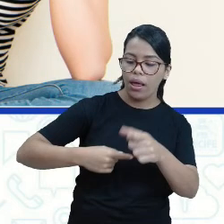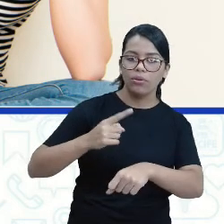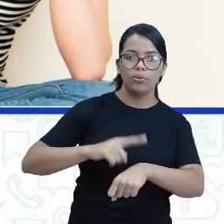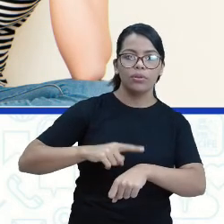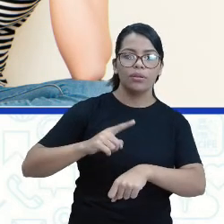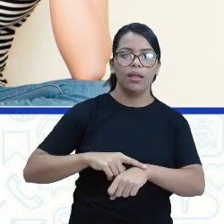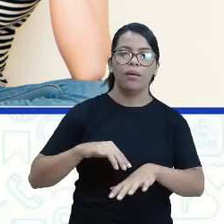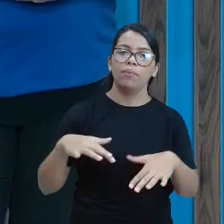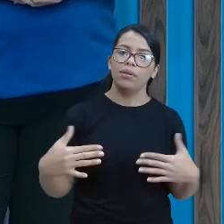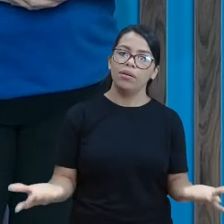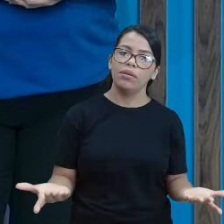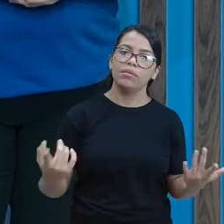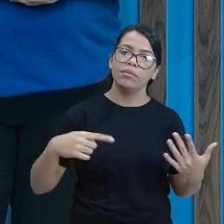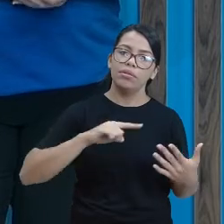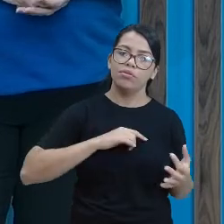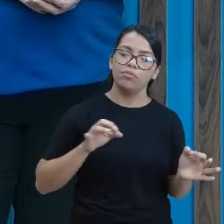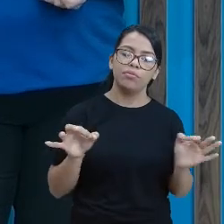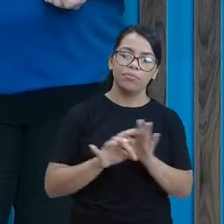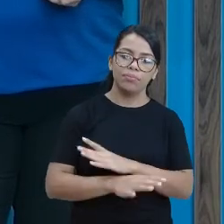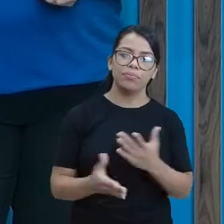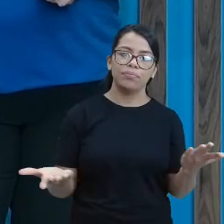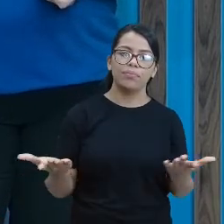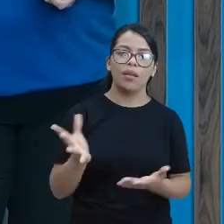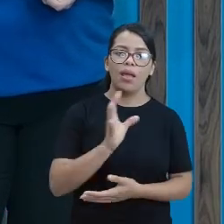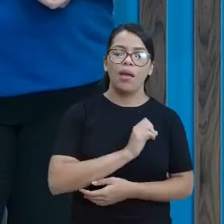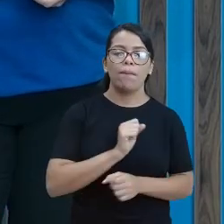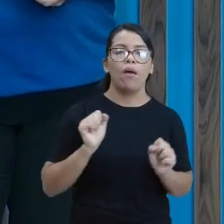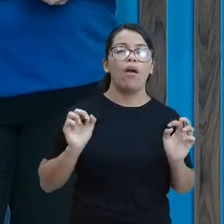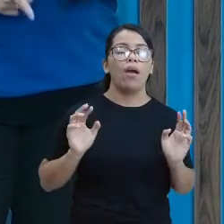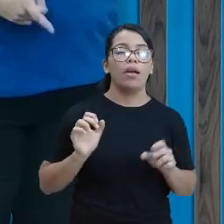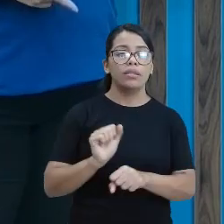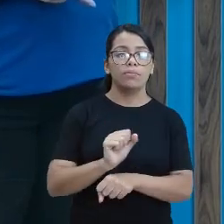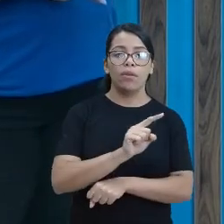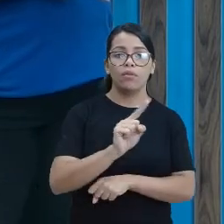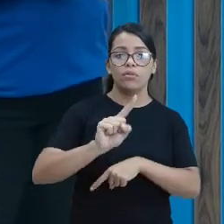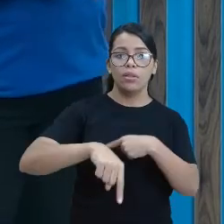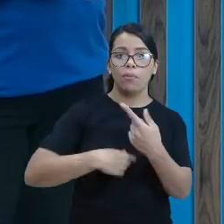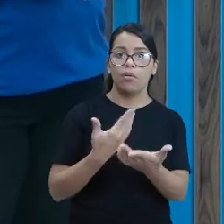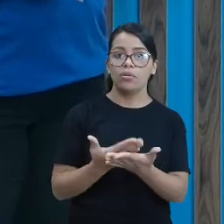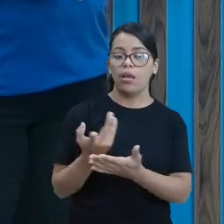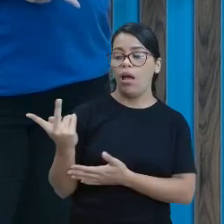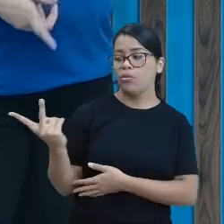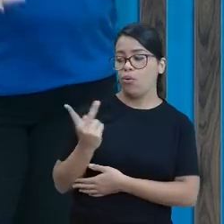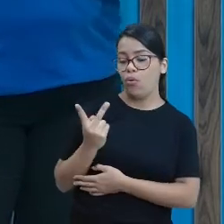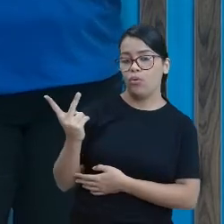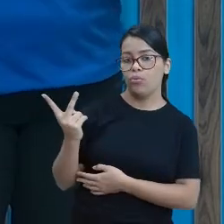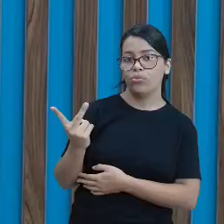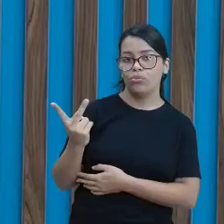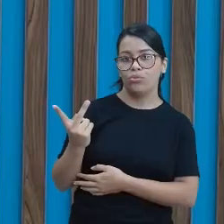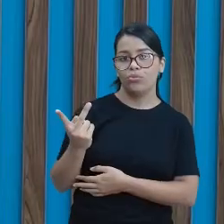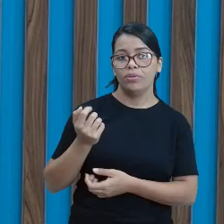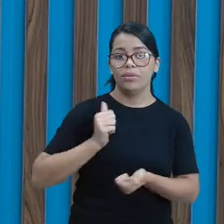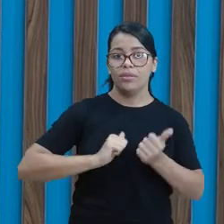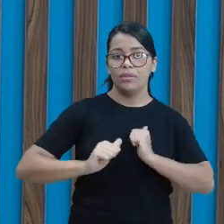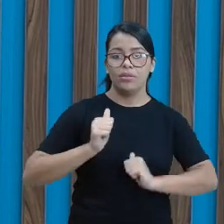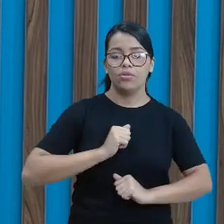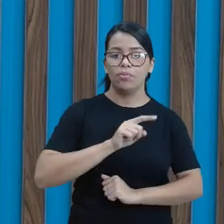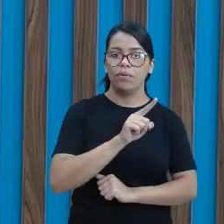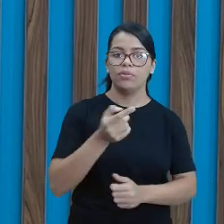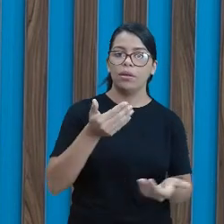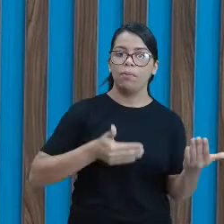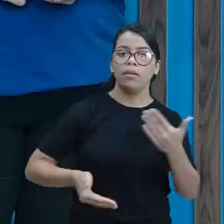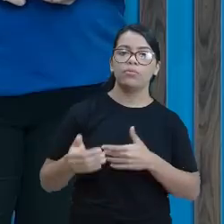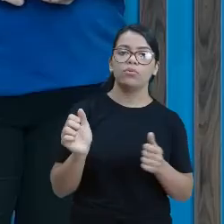ó. Ficamos por aqui, meus amores, e espero vocês na próxima aula. Eu e a professora Isabel, né, ansiosas para que vocês